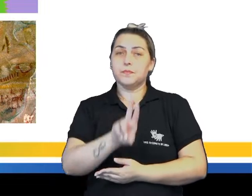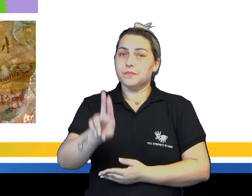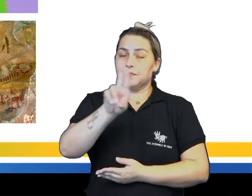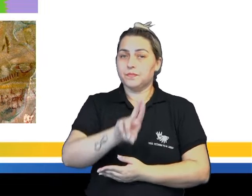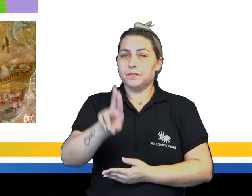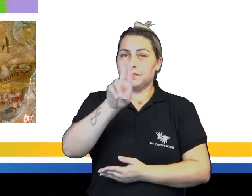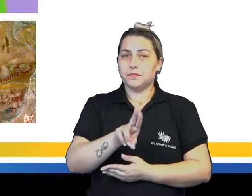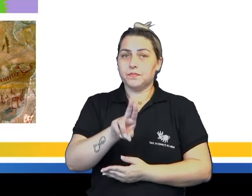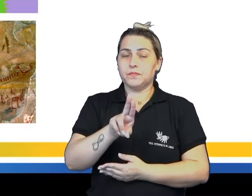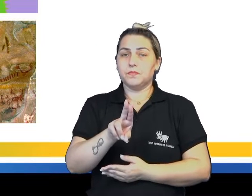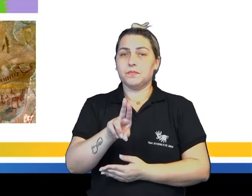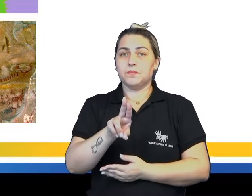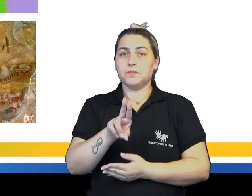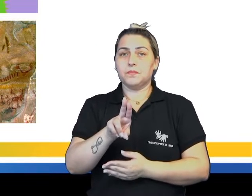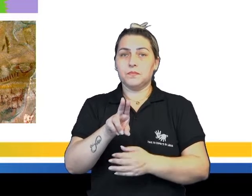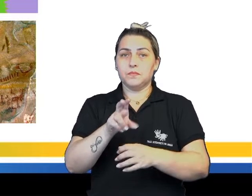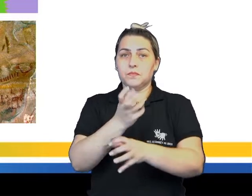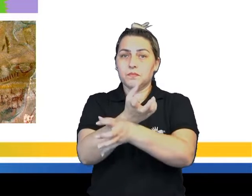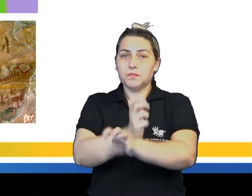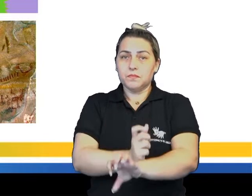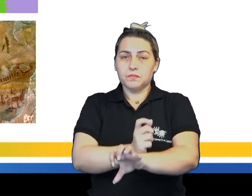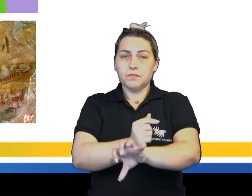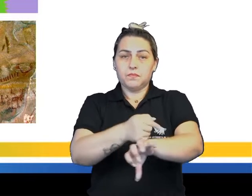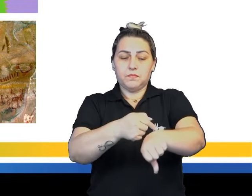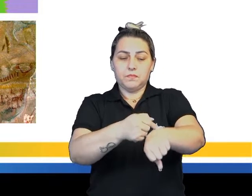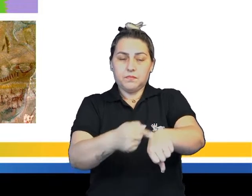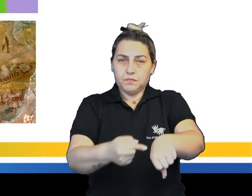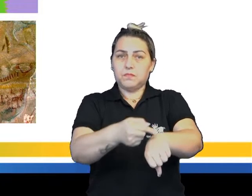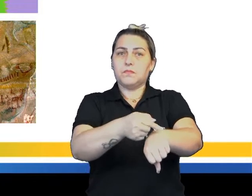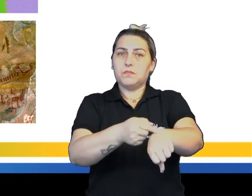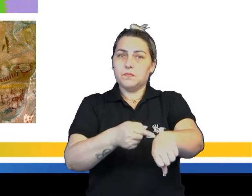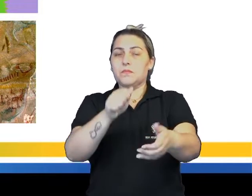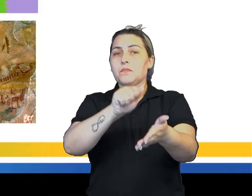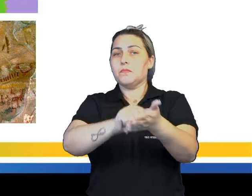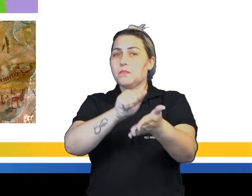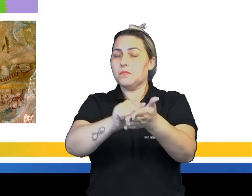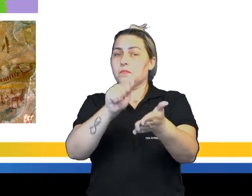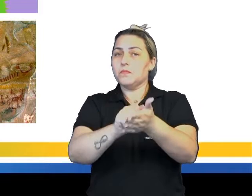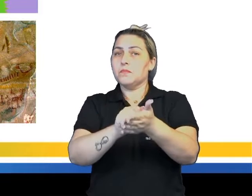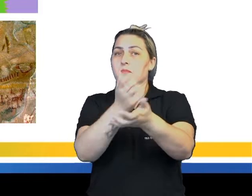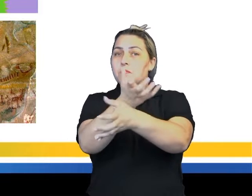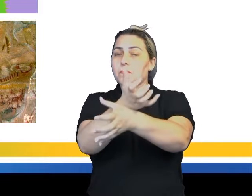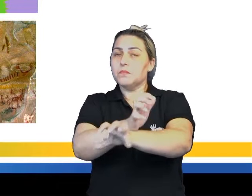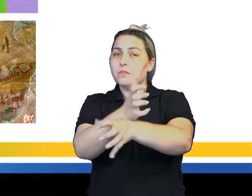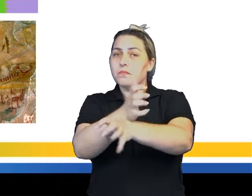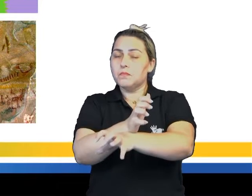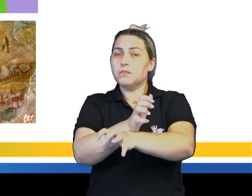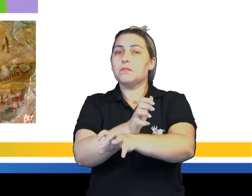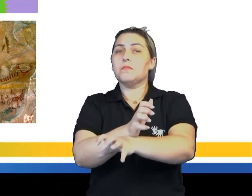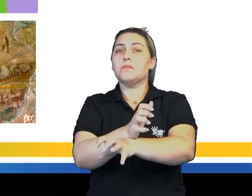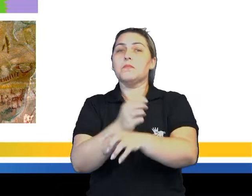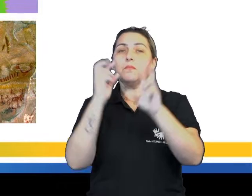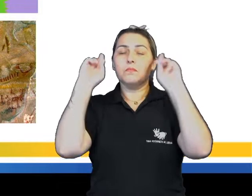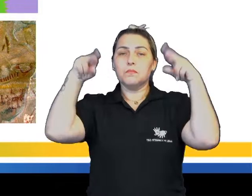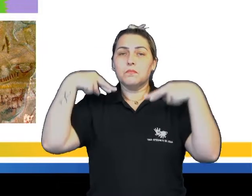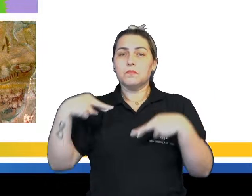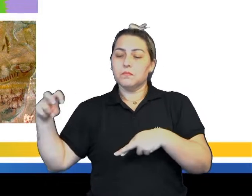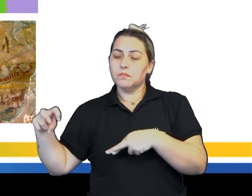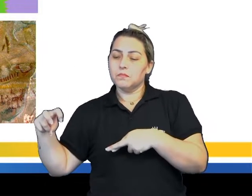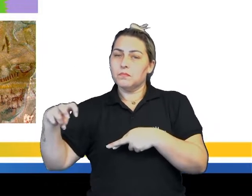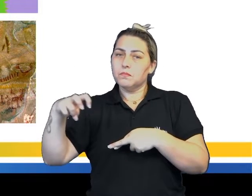utilizavam o risco no osso. Eles pegavam cada vez que uma ovelhinha passava, eles